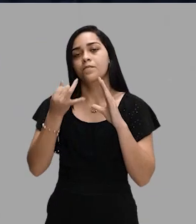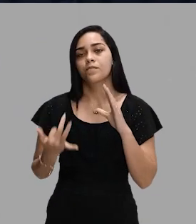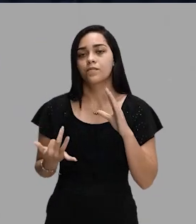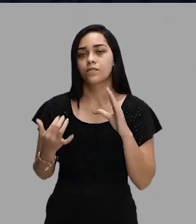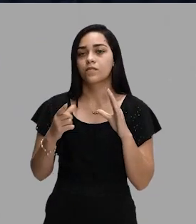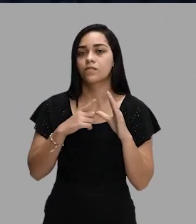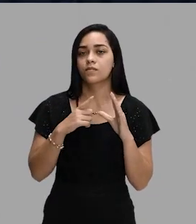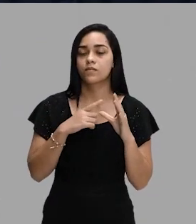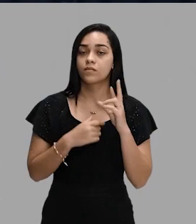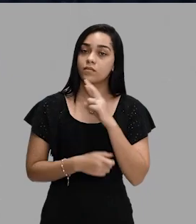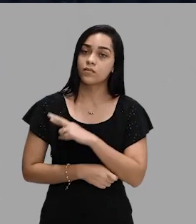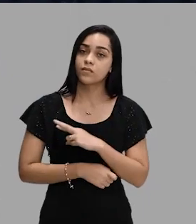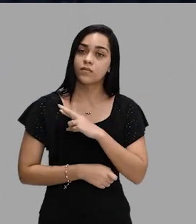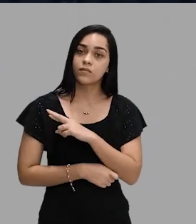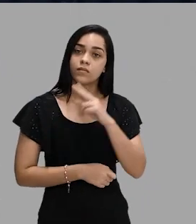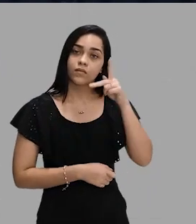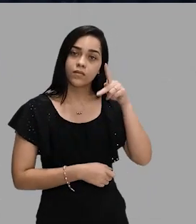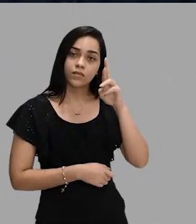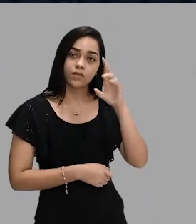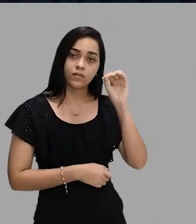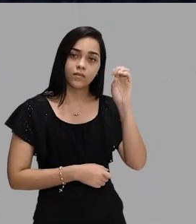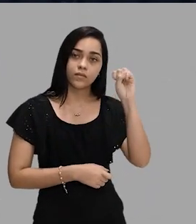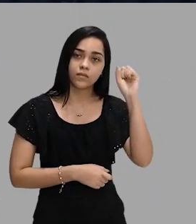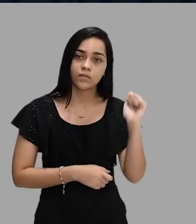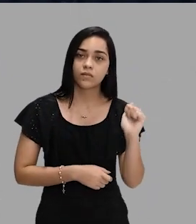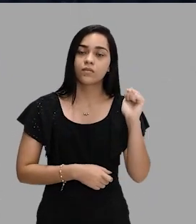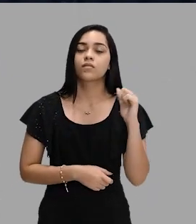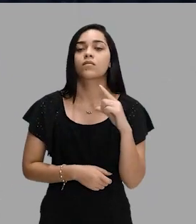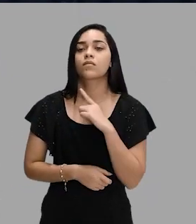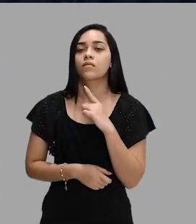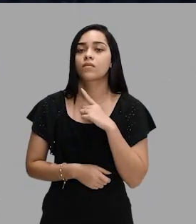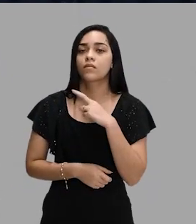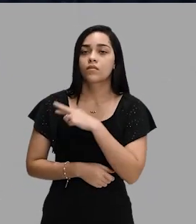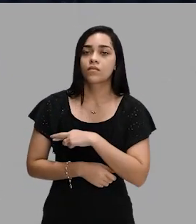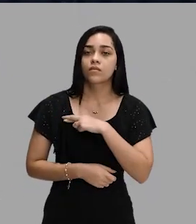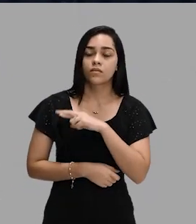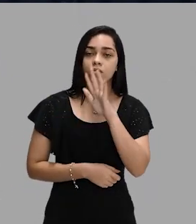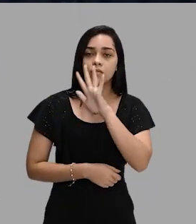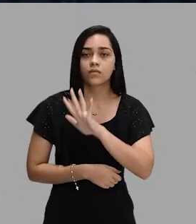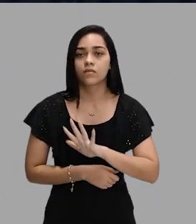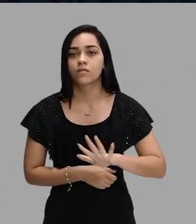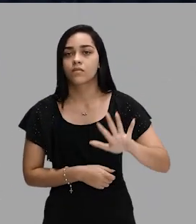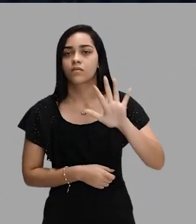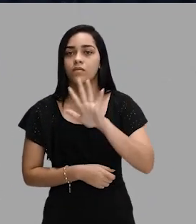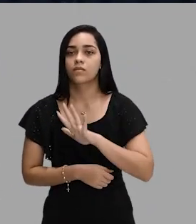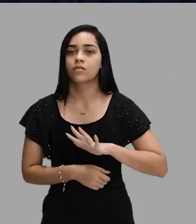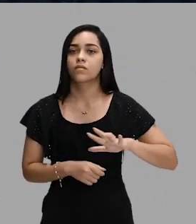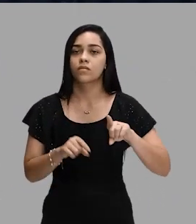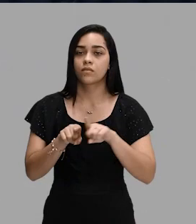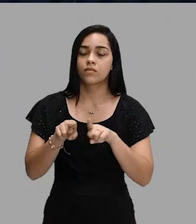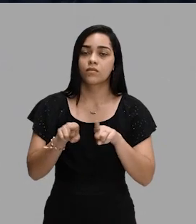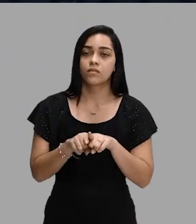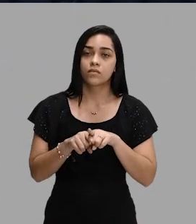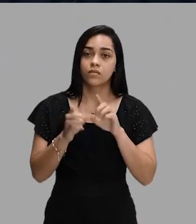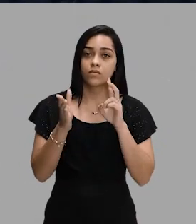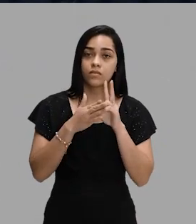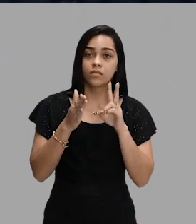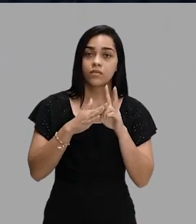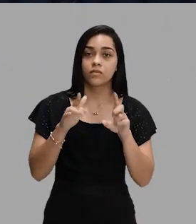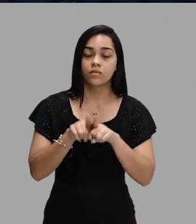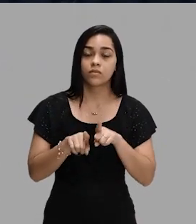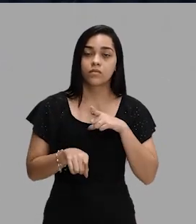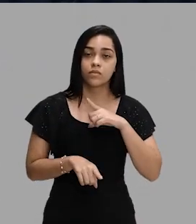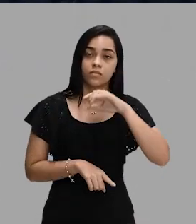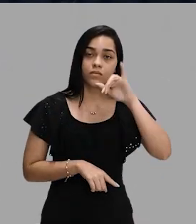características do romance, da prosa. Nós temos o romance regional e agora o indianista, e nós temos o José